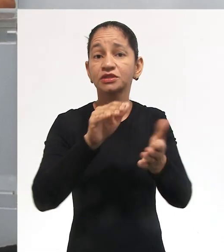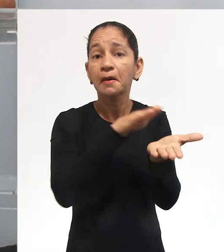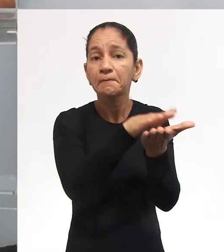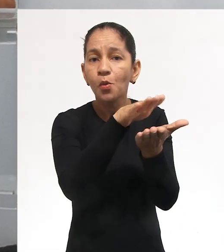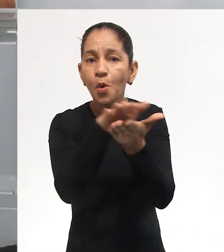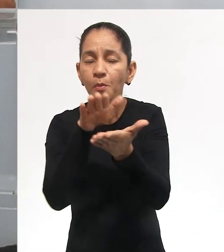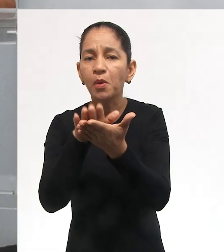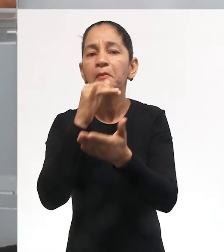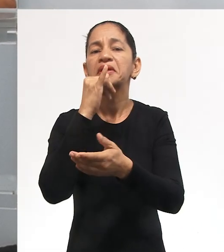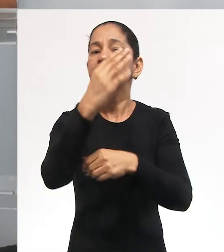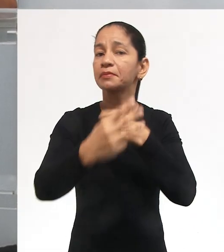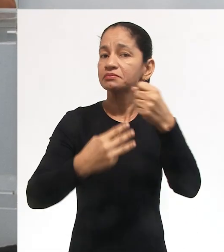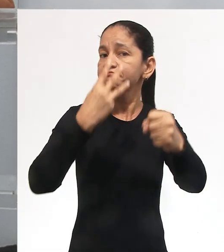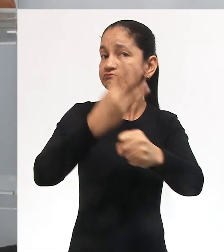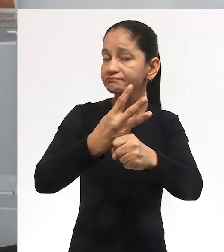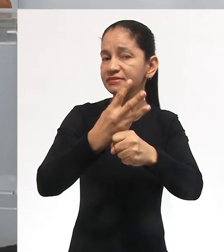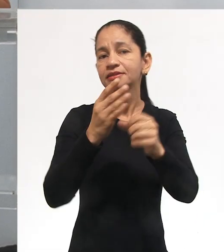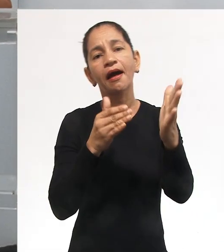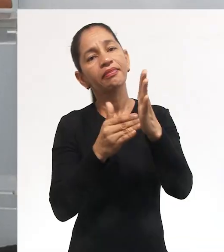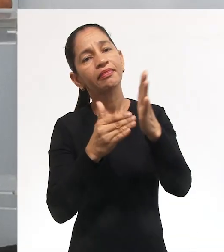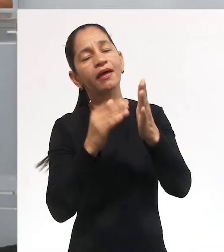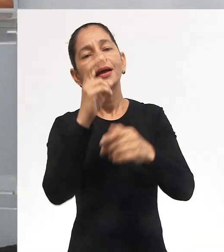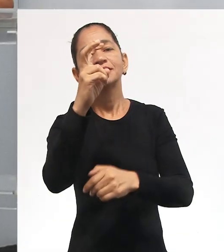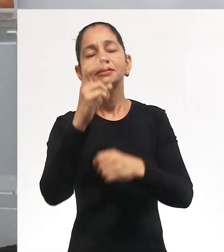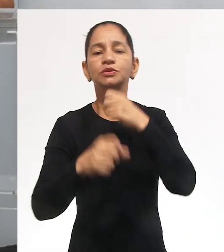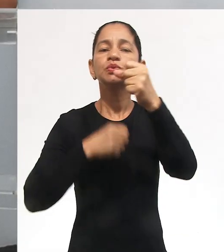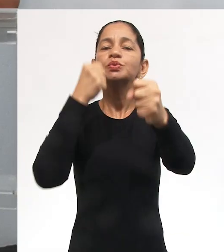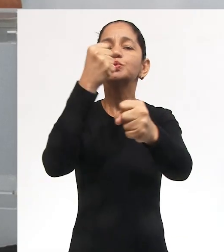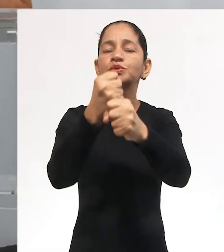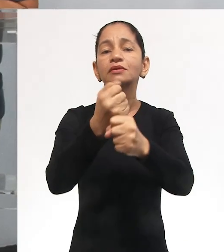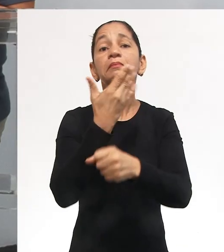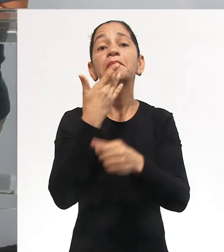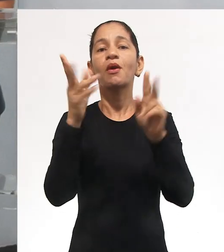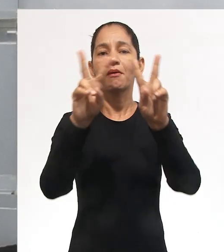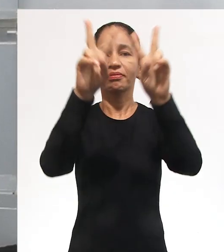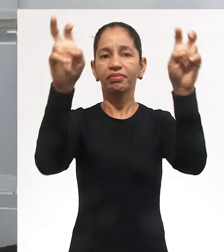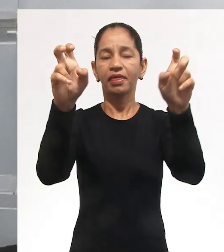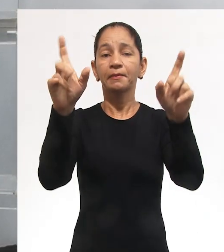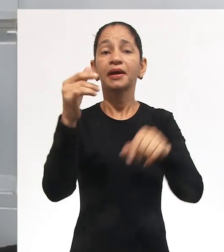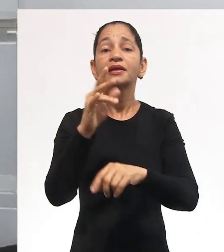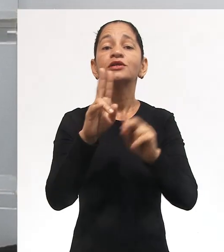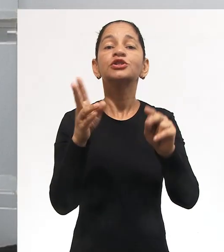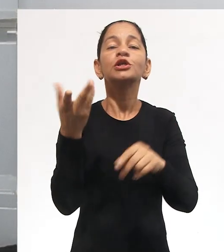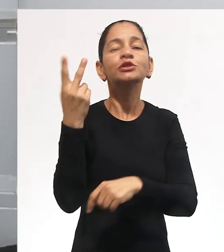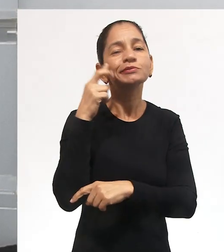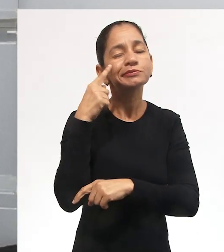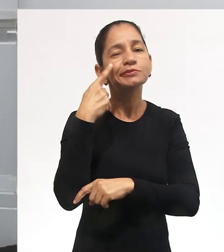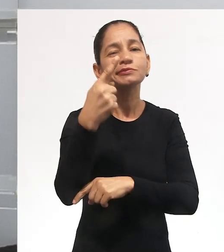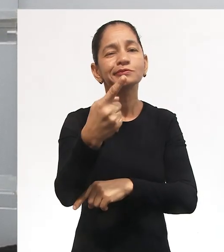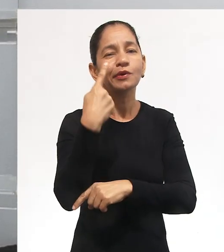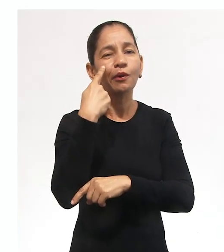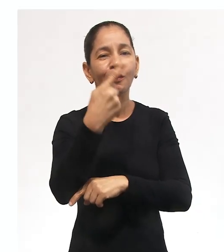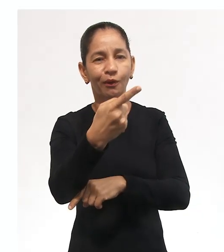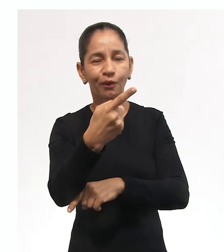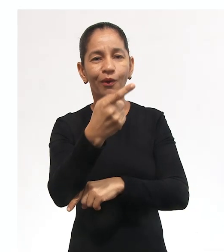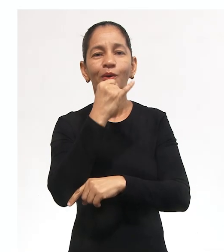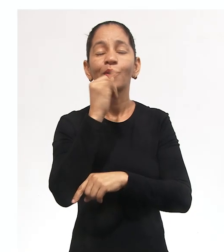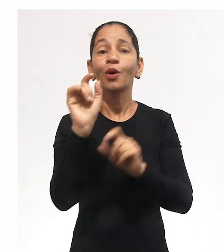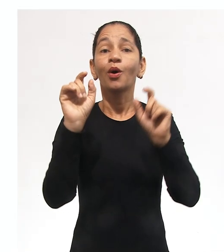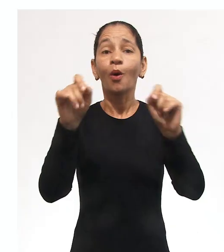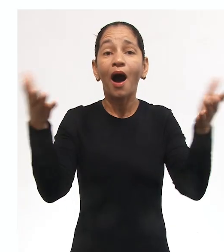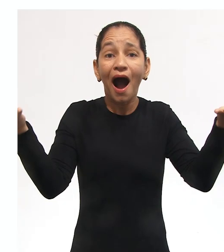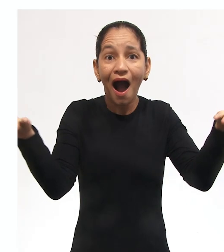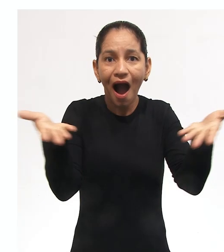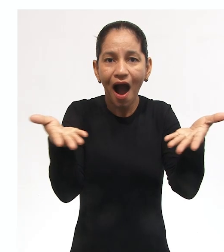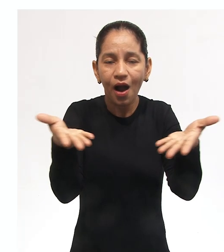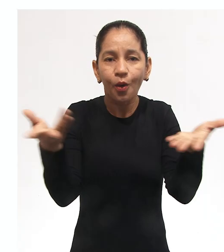últimos 3, 4, 5 anos, são artigos que trazem essa temática naquilo que a gente chama, olha só, de estado da